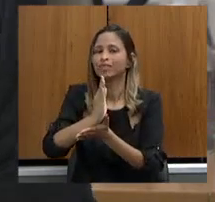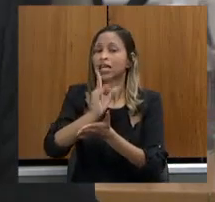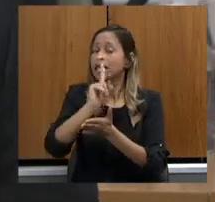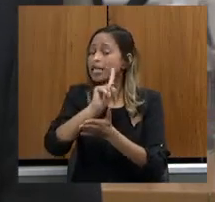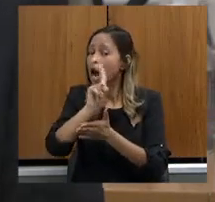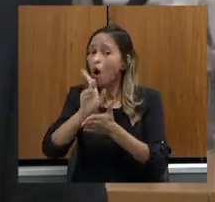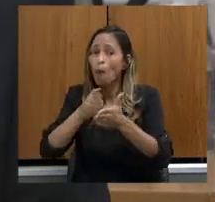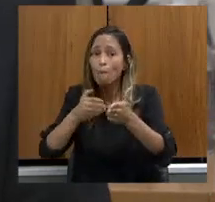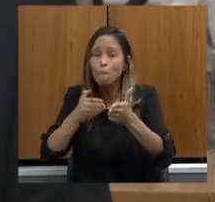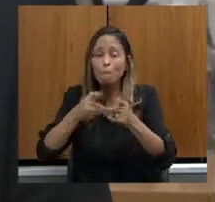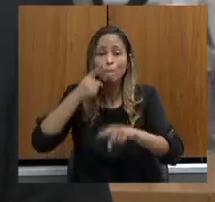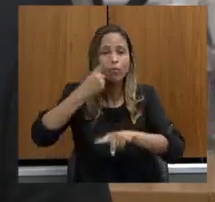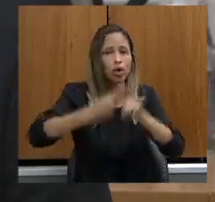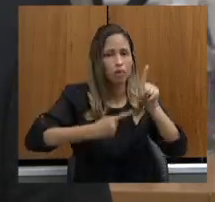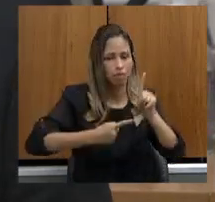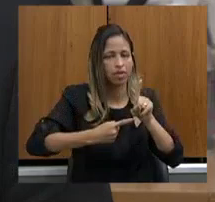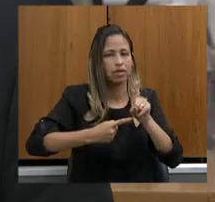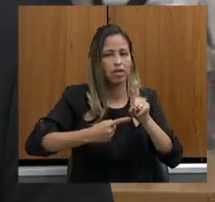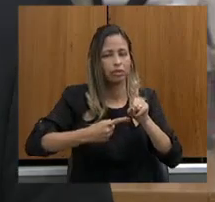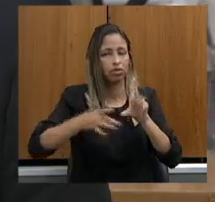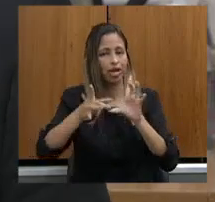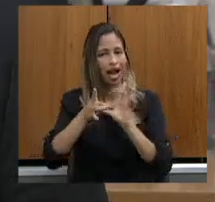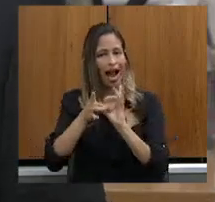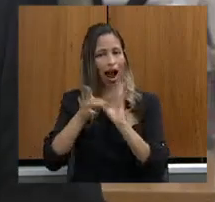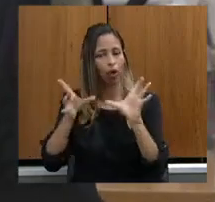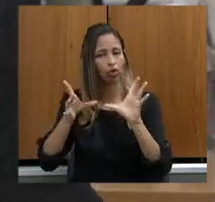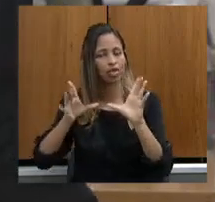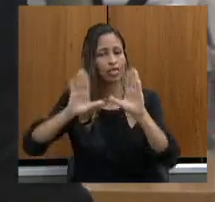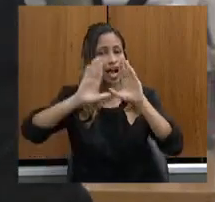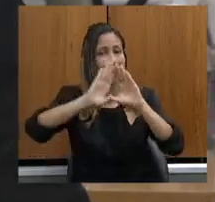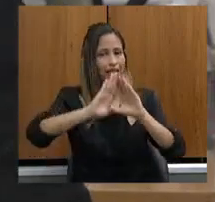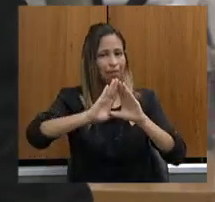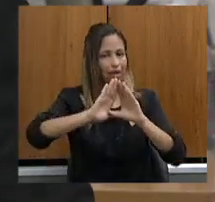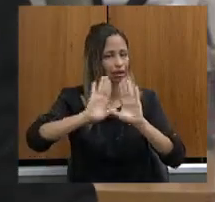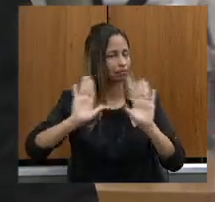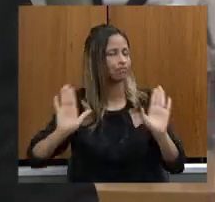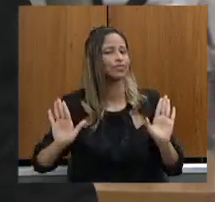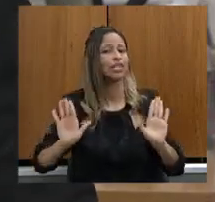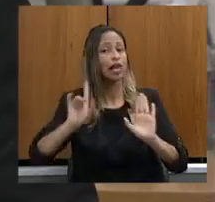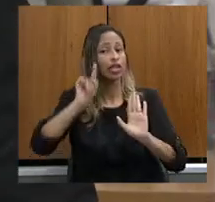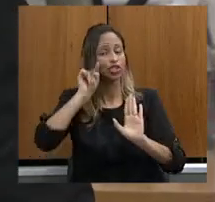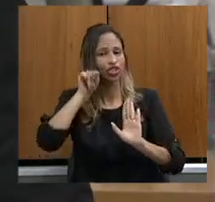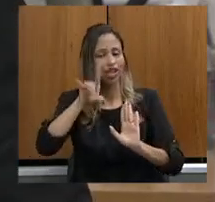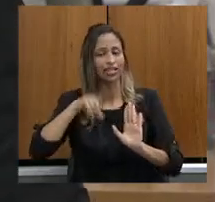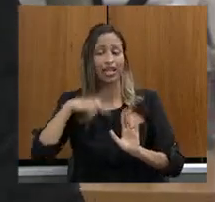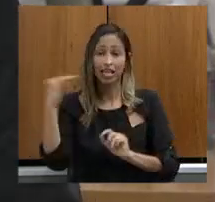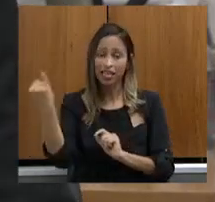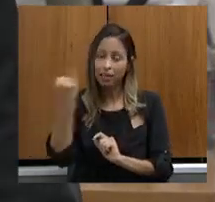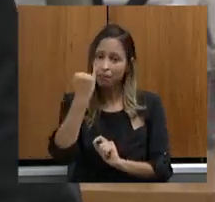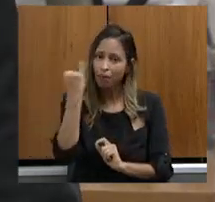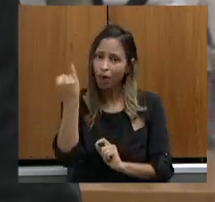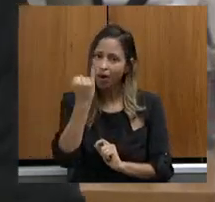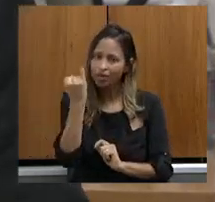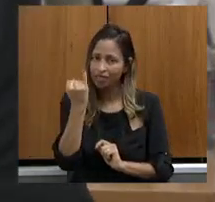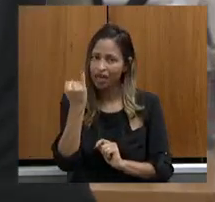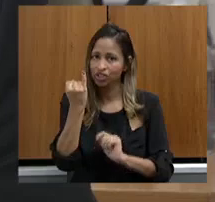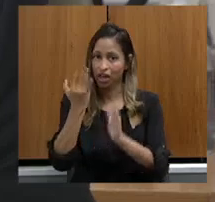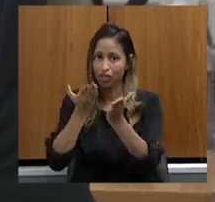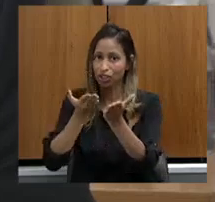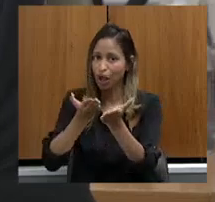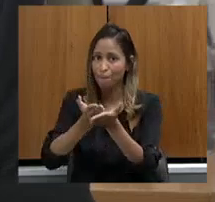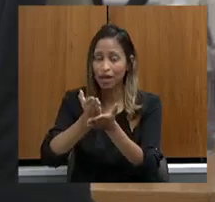inibe a necessidade de autorização da Assembleia Legislativa isso é um ponto muito importante né ela